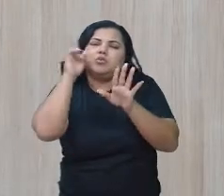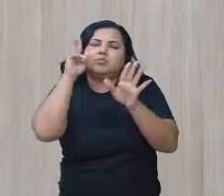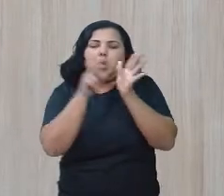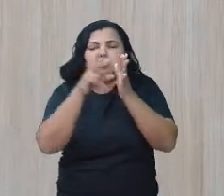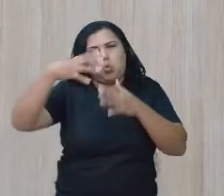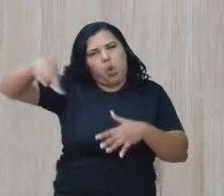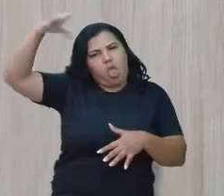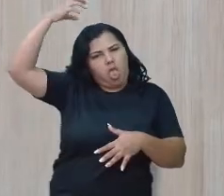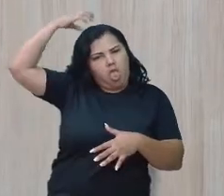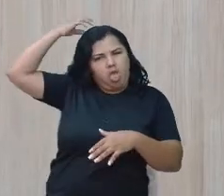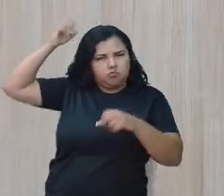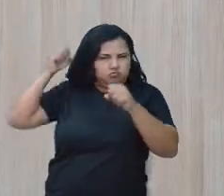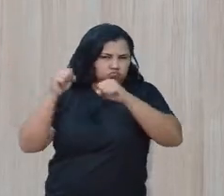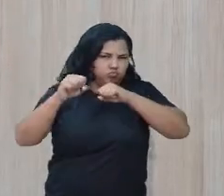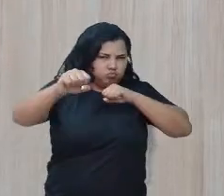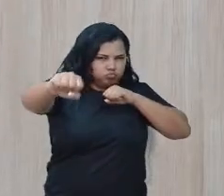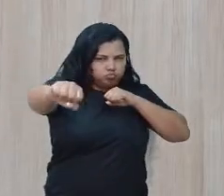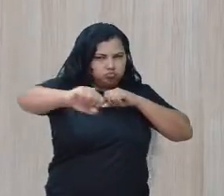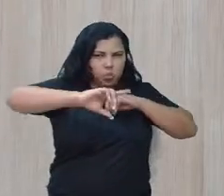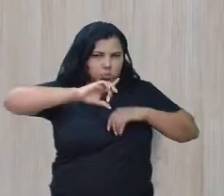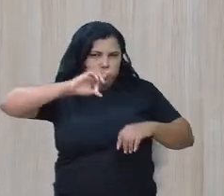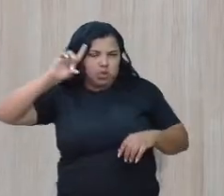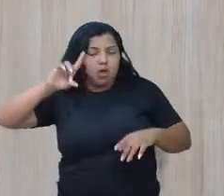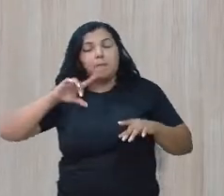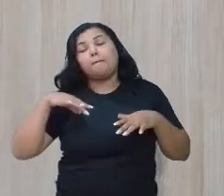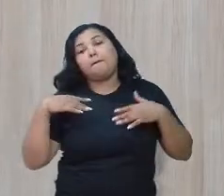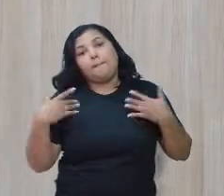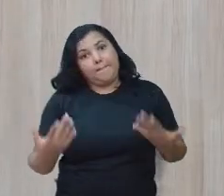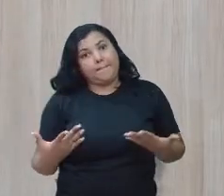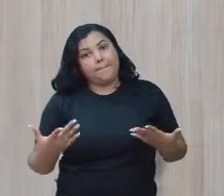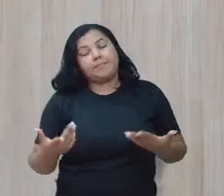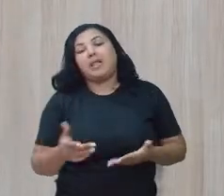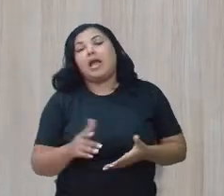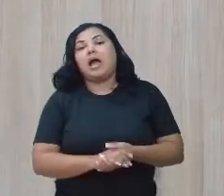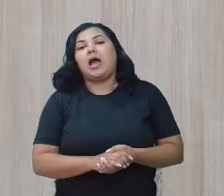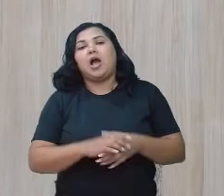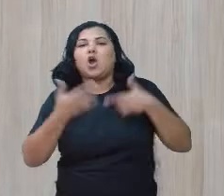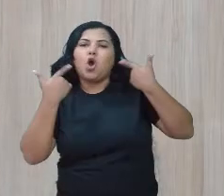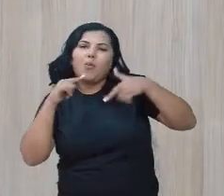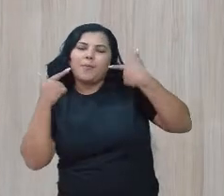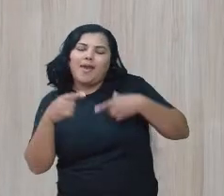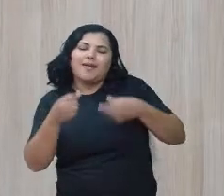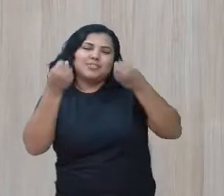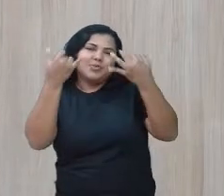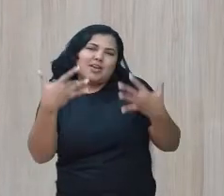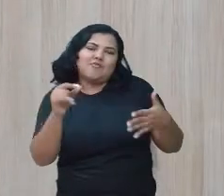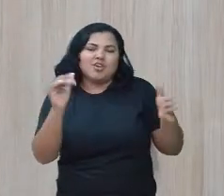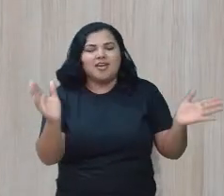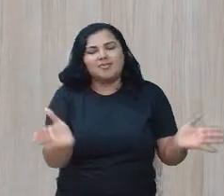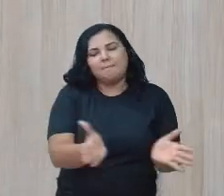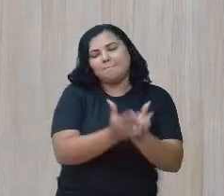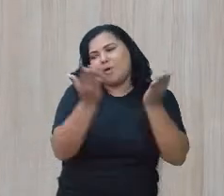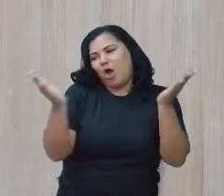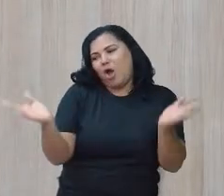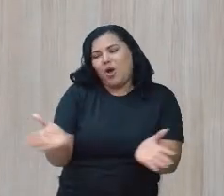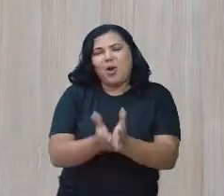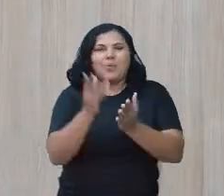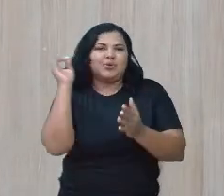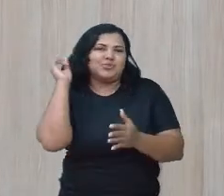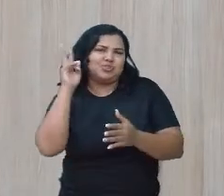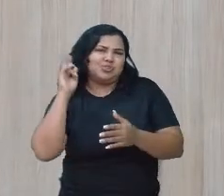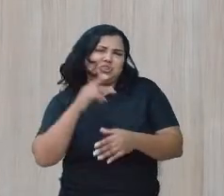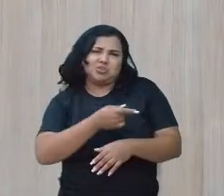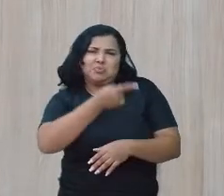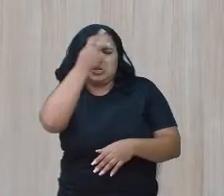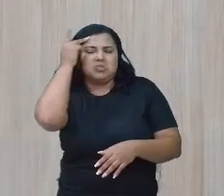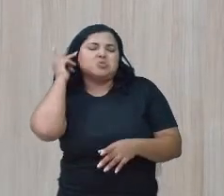comédia falava das pessoas comuns, dos pobres, né, da plebe, né, daquelas pessoas que eram consideradas sem tanta